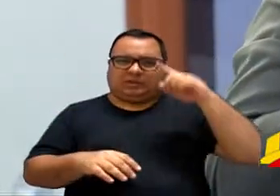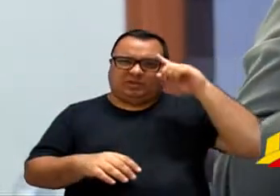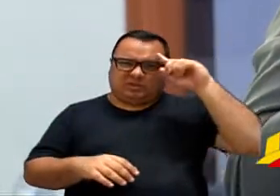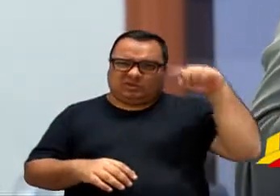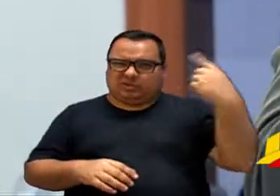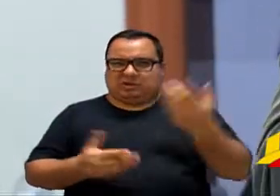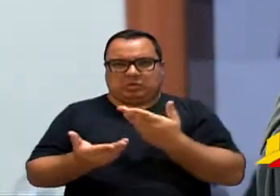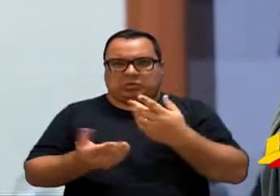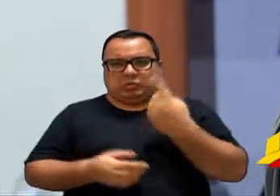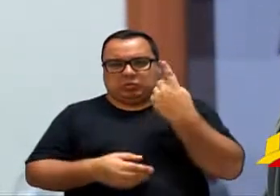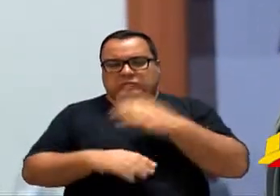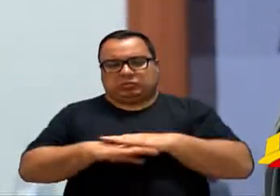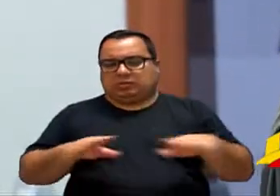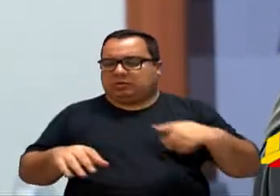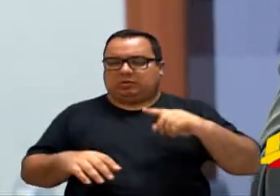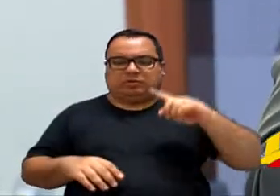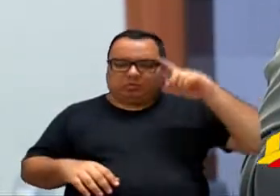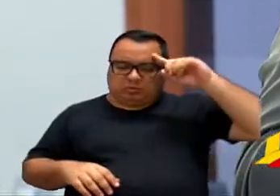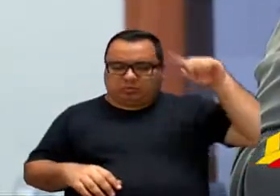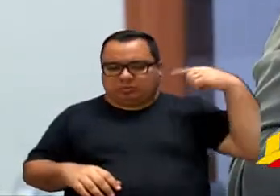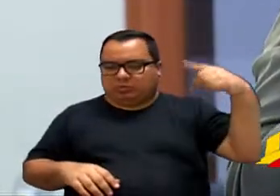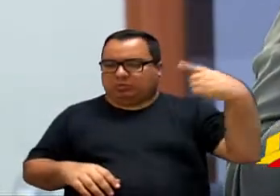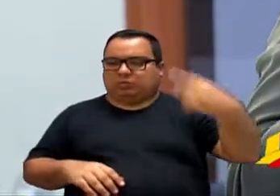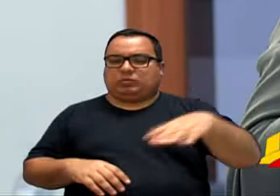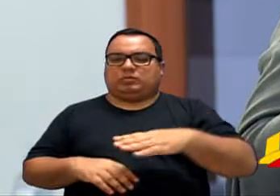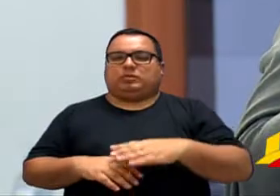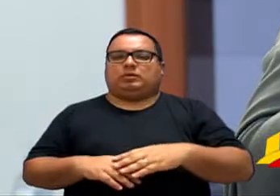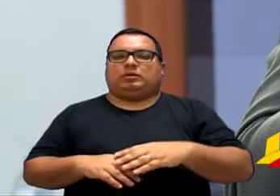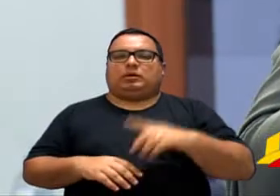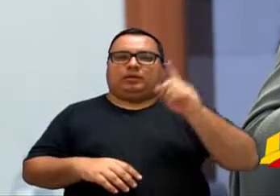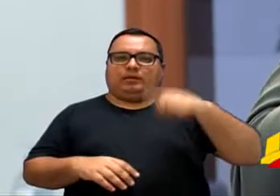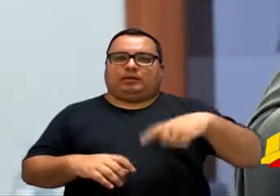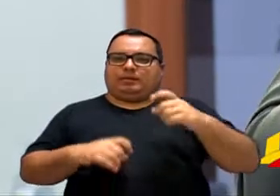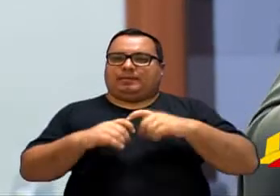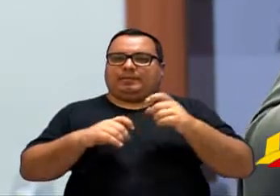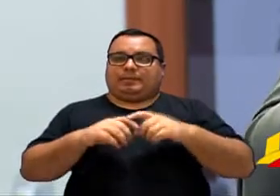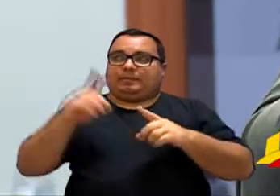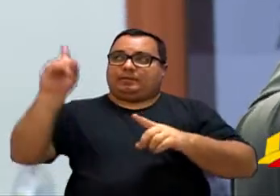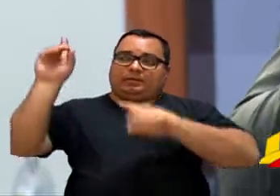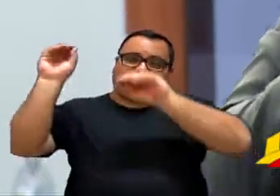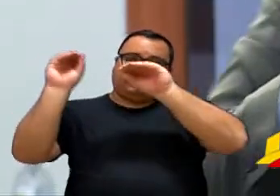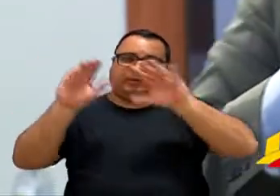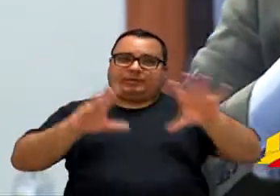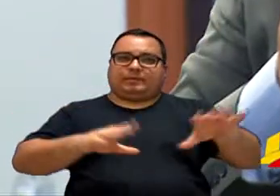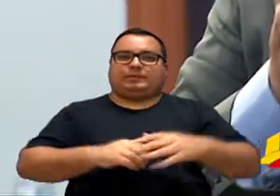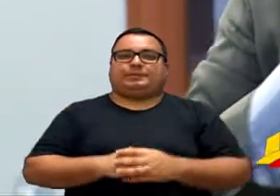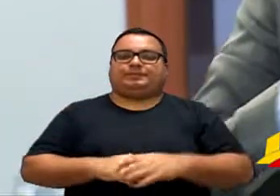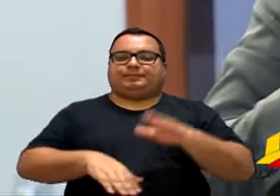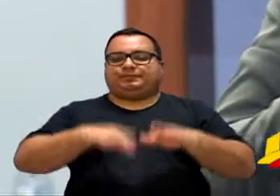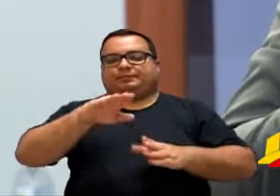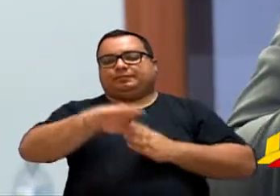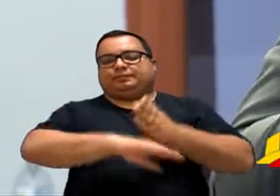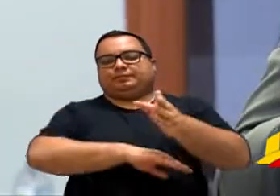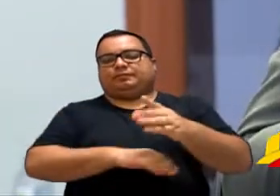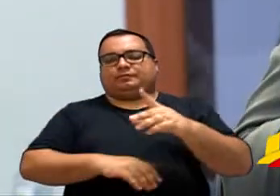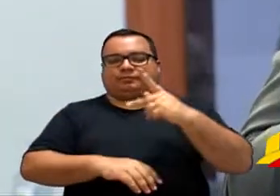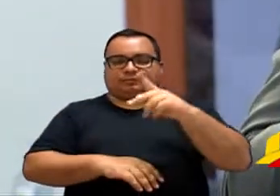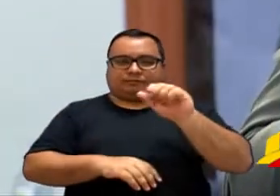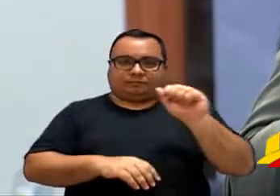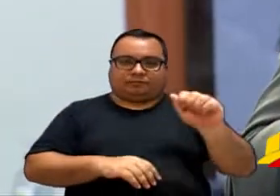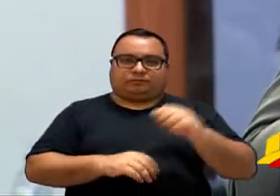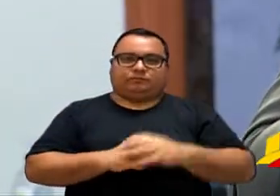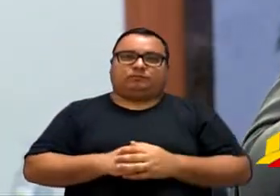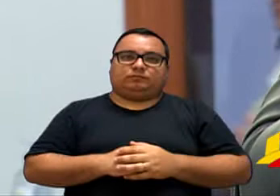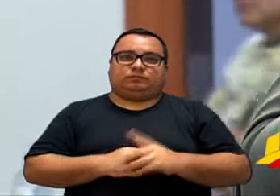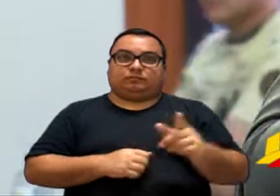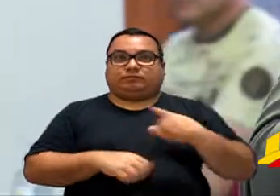vocês são abençoados por Deus vocês são a gente às vezes vai lá no Pear Dr e reclama da demora mas